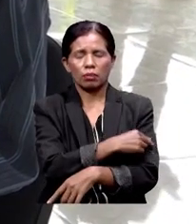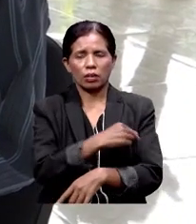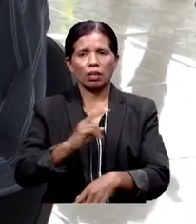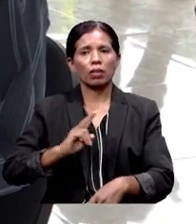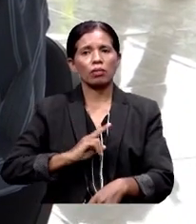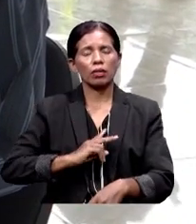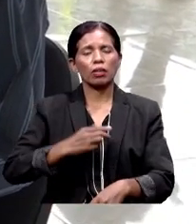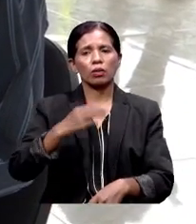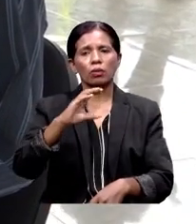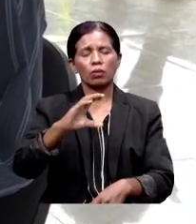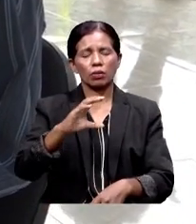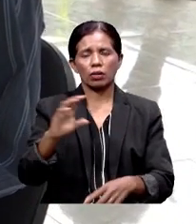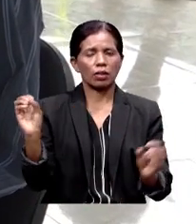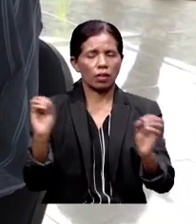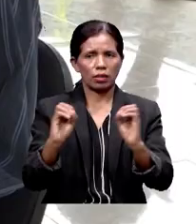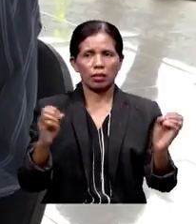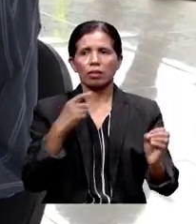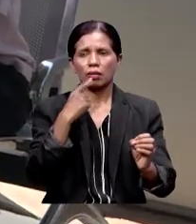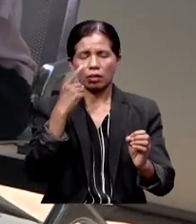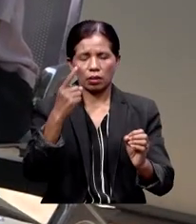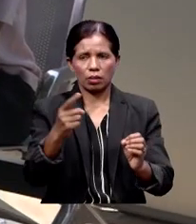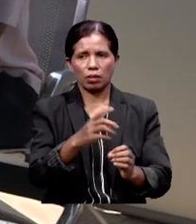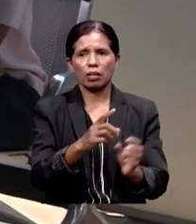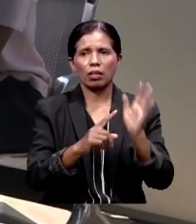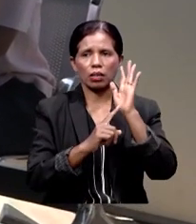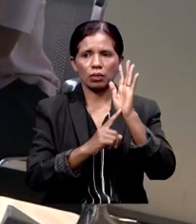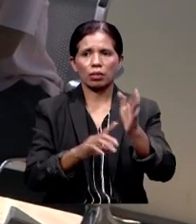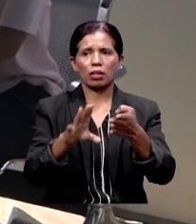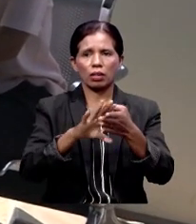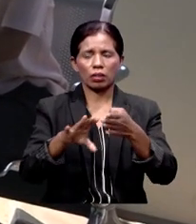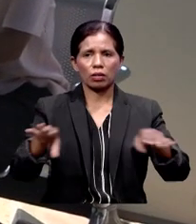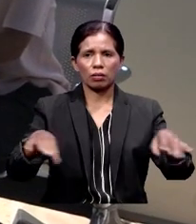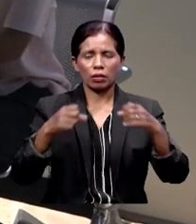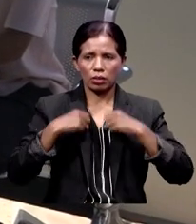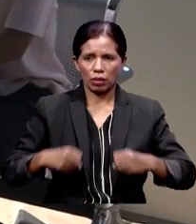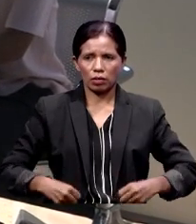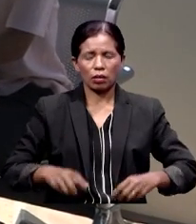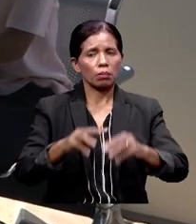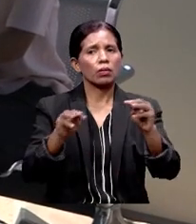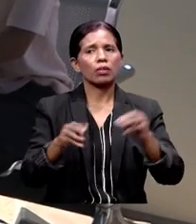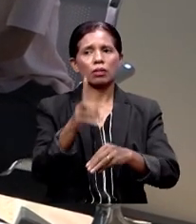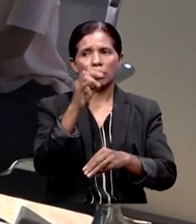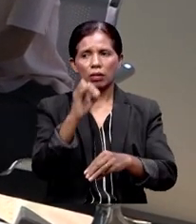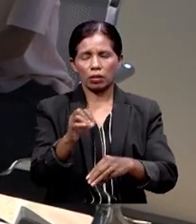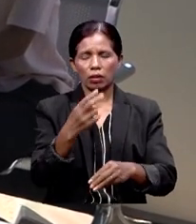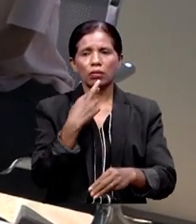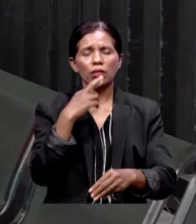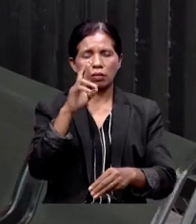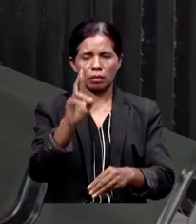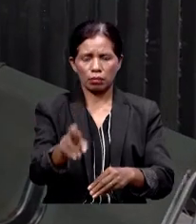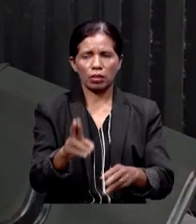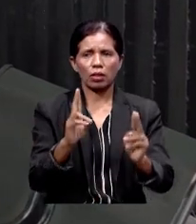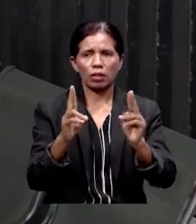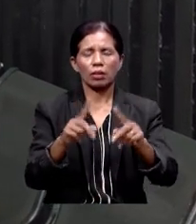iham. Relaciona ho situação ne Centro Saúde refere hatona pedido ba Serviço Saúde Município dili. Atu responde urgente,